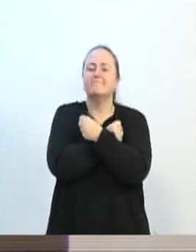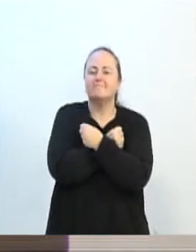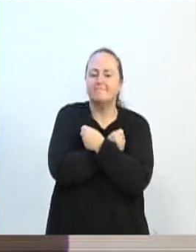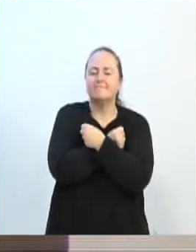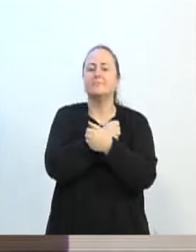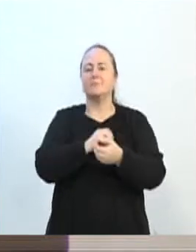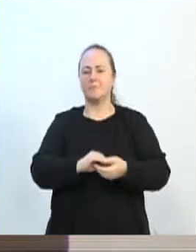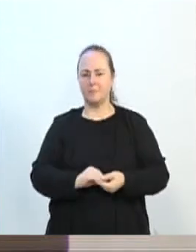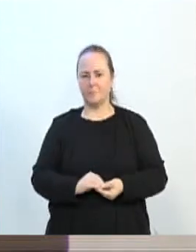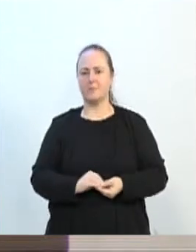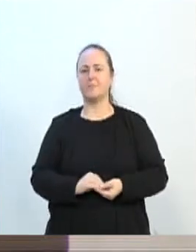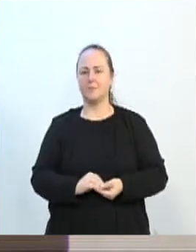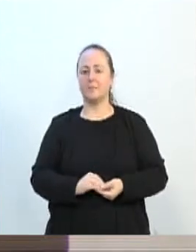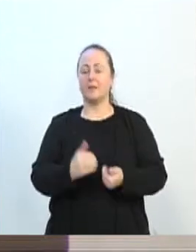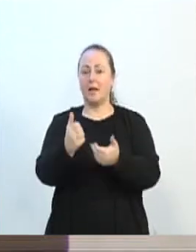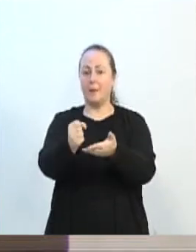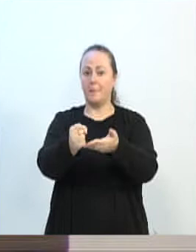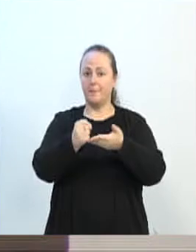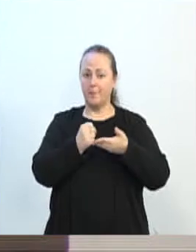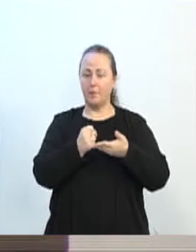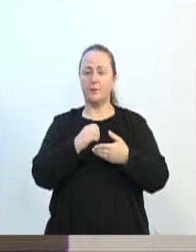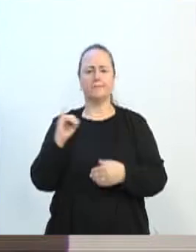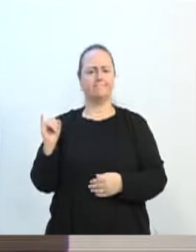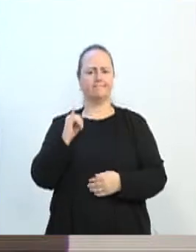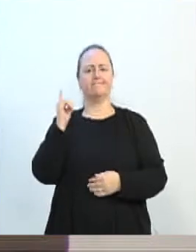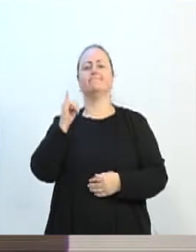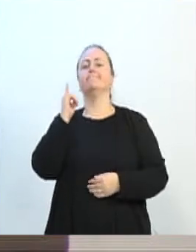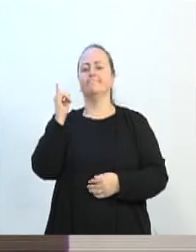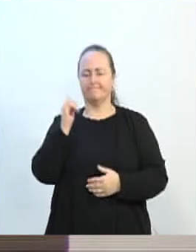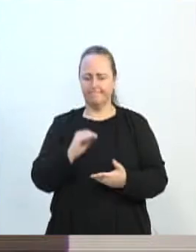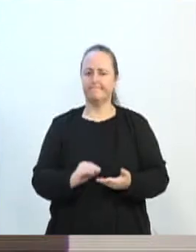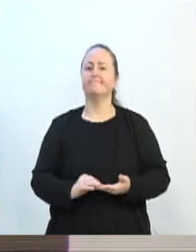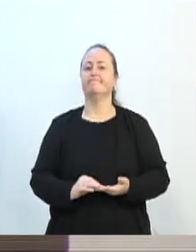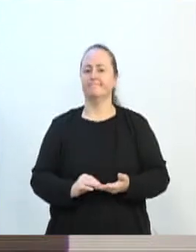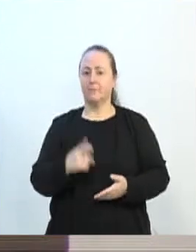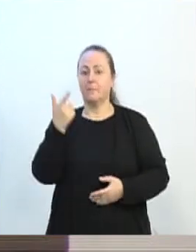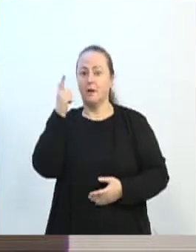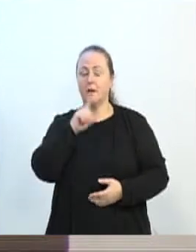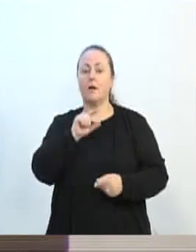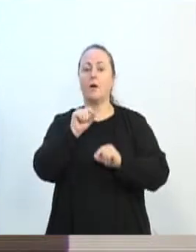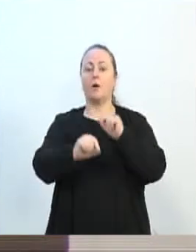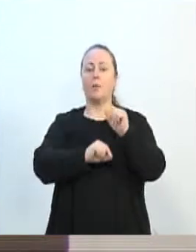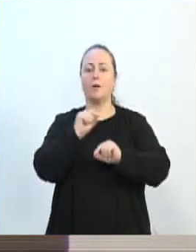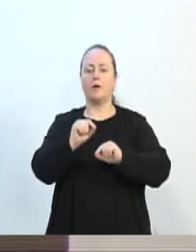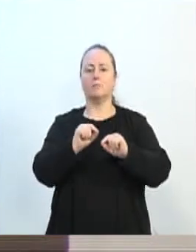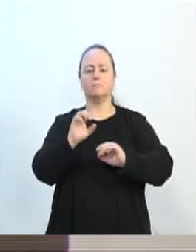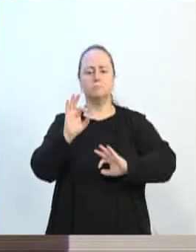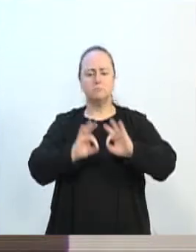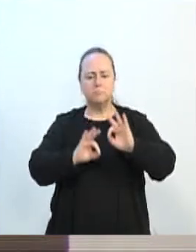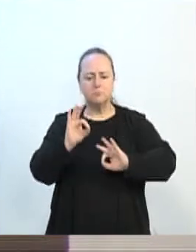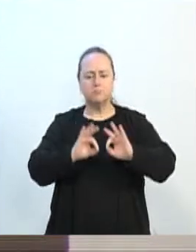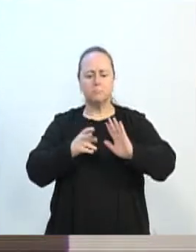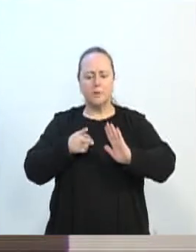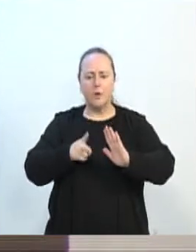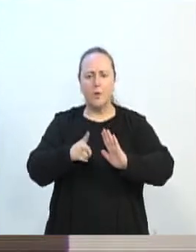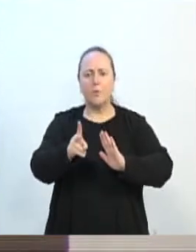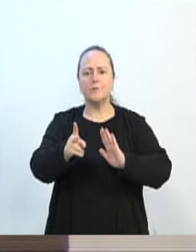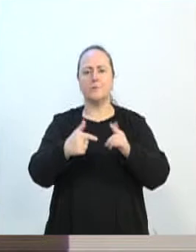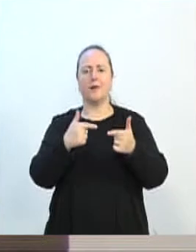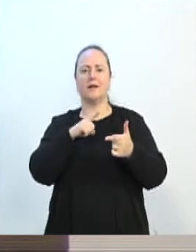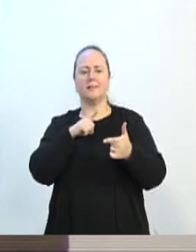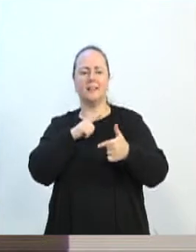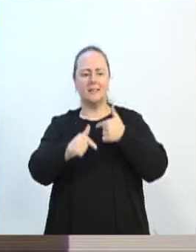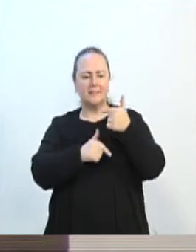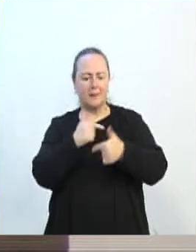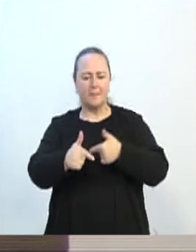este apoio está sendo muito importante. Ele poderá ajudar a definir a continuidade de um programa que já vem fazendo a diferença na vida de algumas